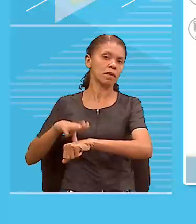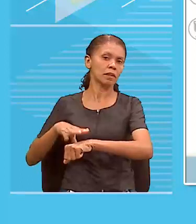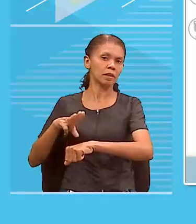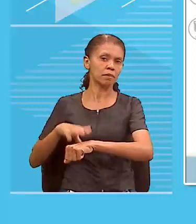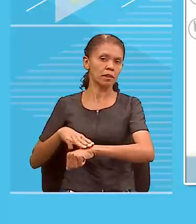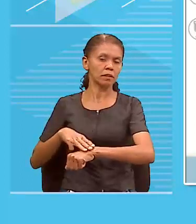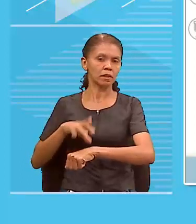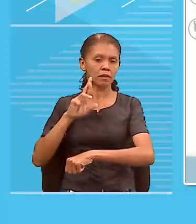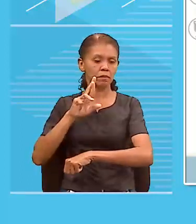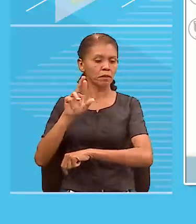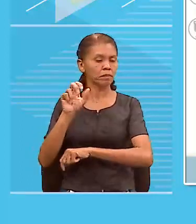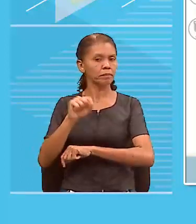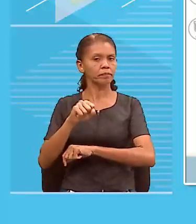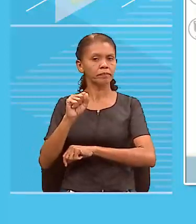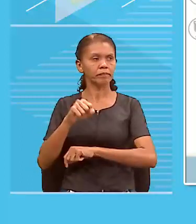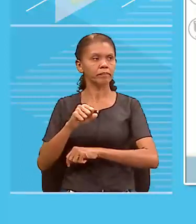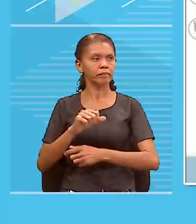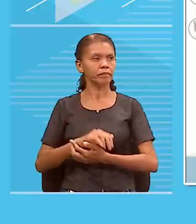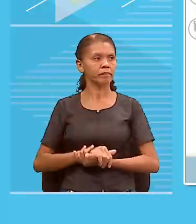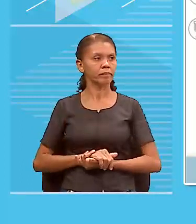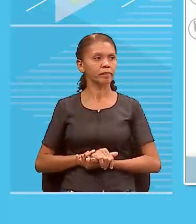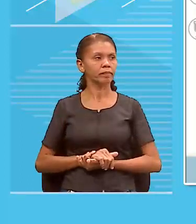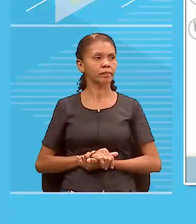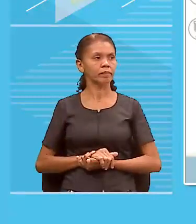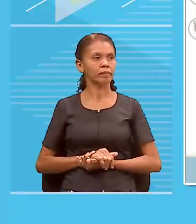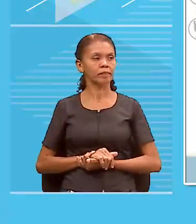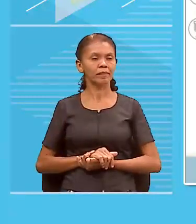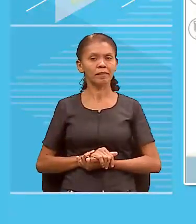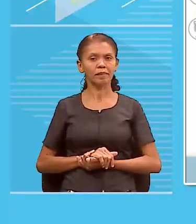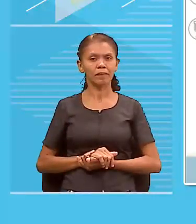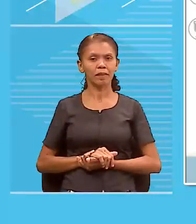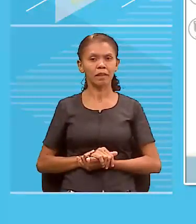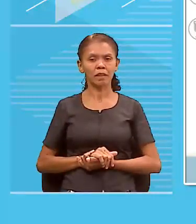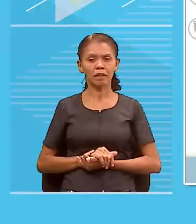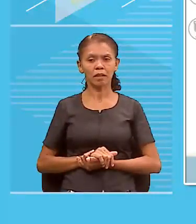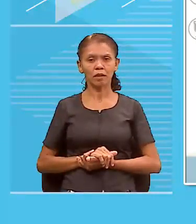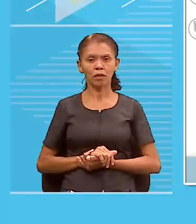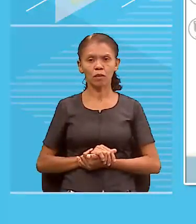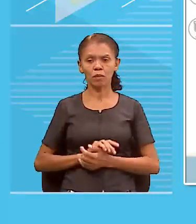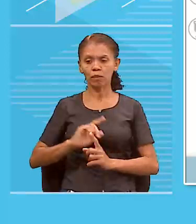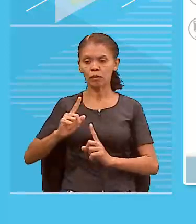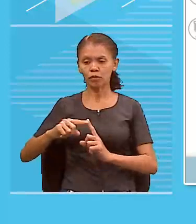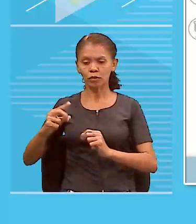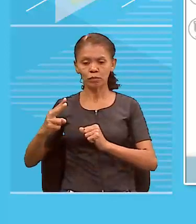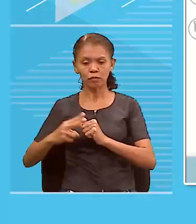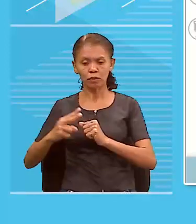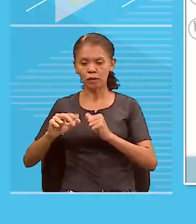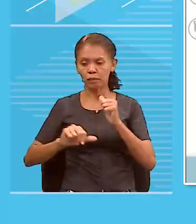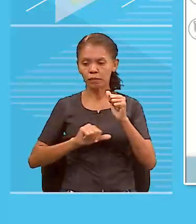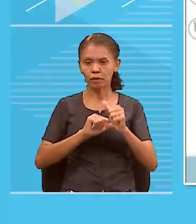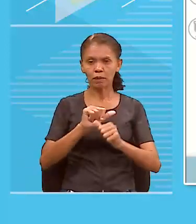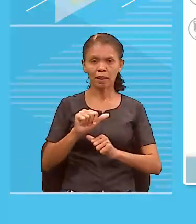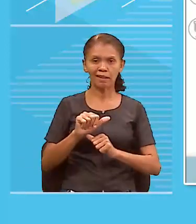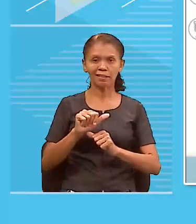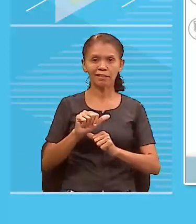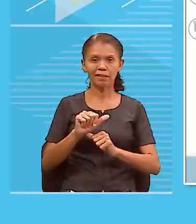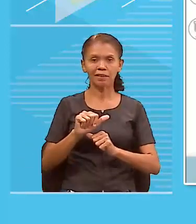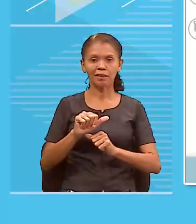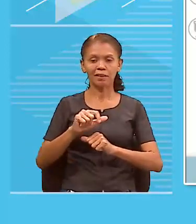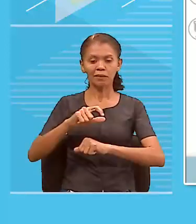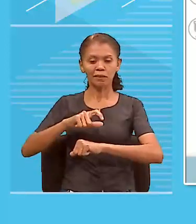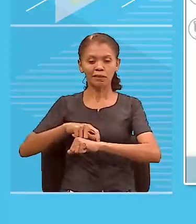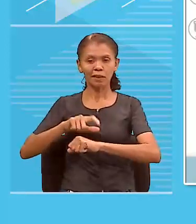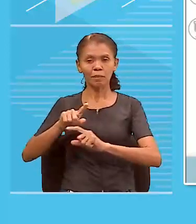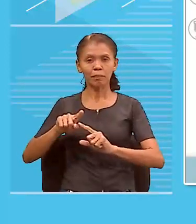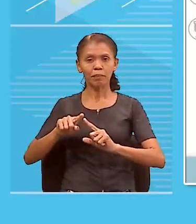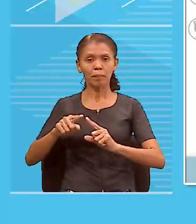lá você tem você teria um só uma troca do tempo mas no modo indicativo o